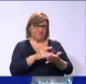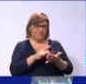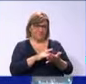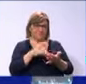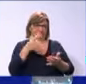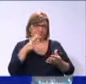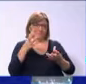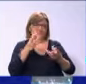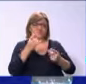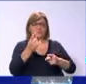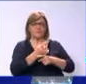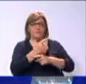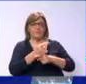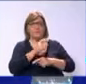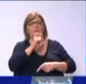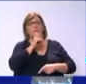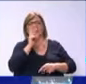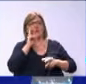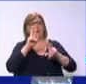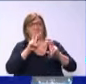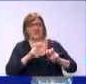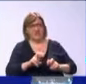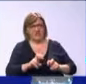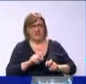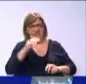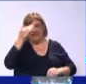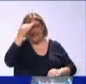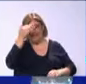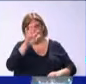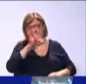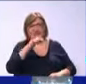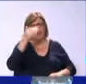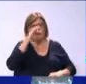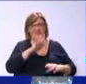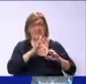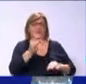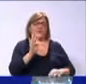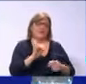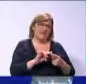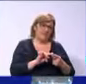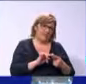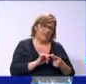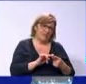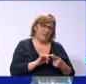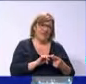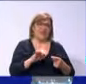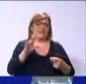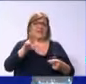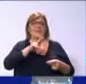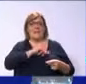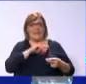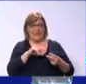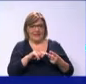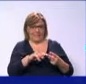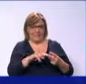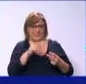muito sumo para poder ser investigado por que quiser mas quem quiser é pela seleção pela liga por estar